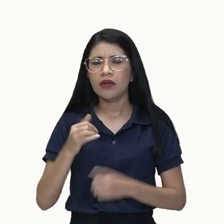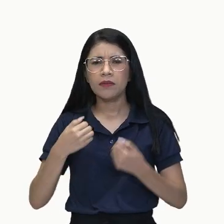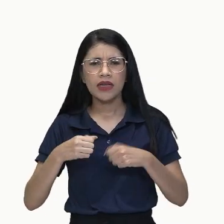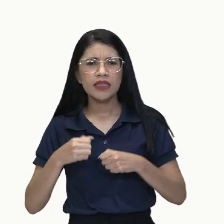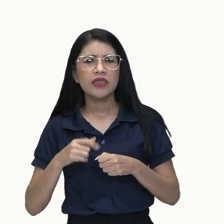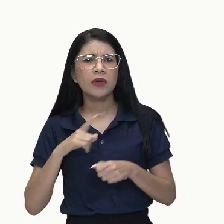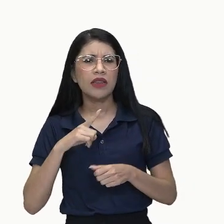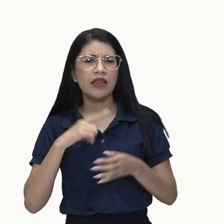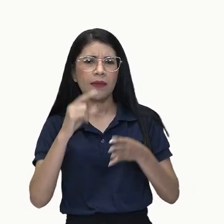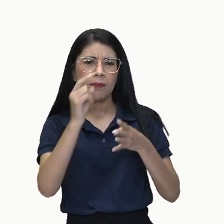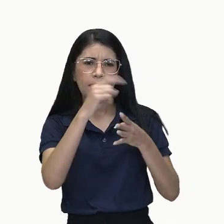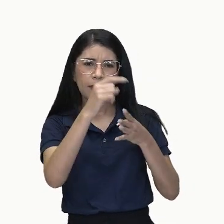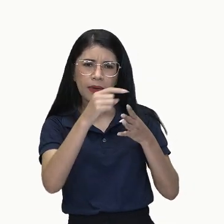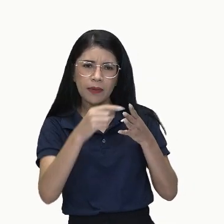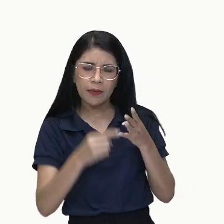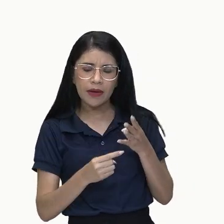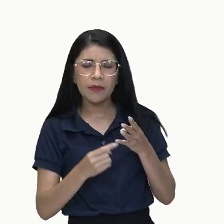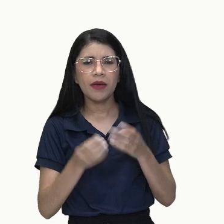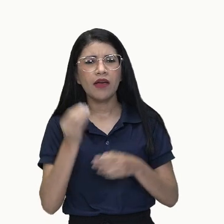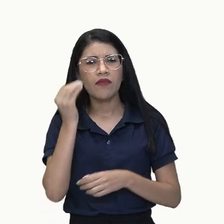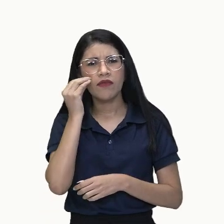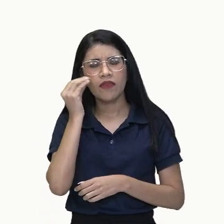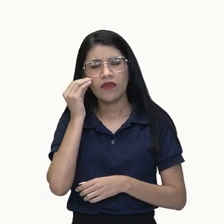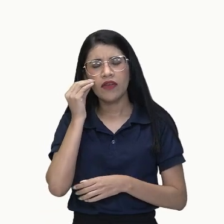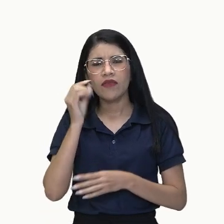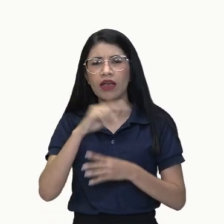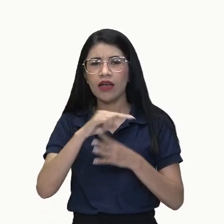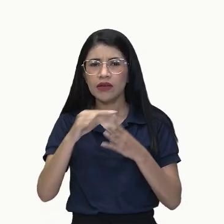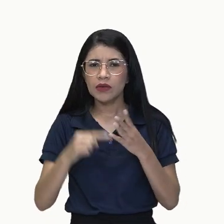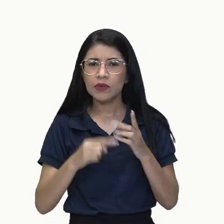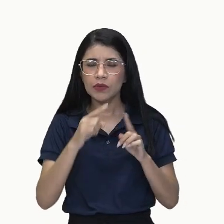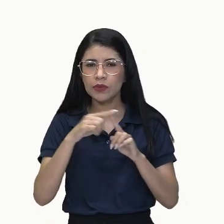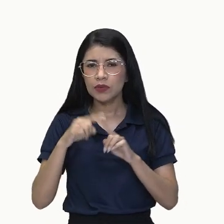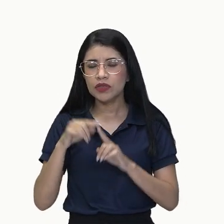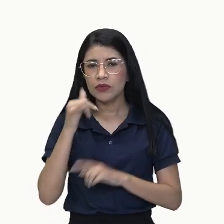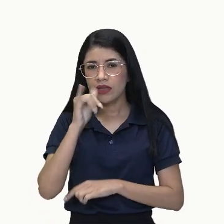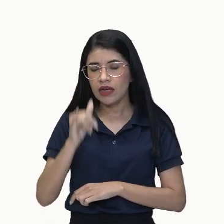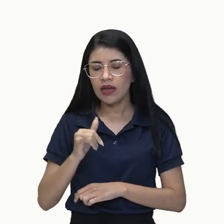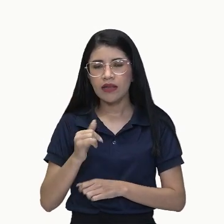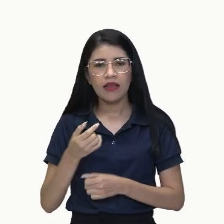cada aparelho para medir essas grandezas? Claro que